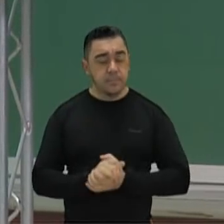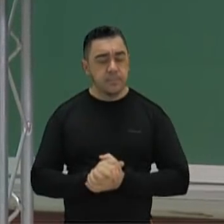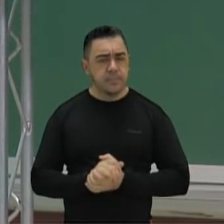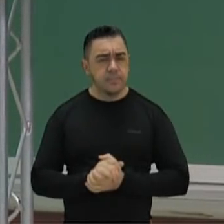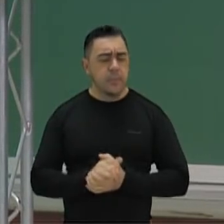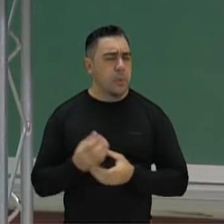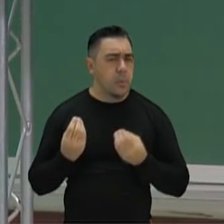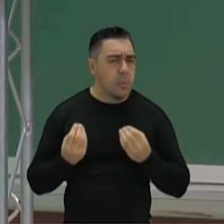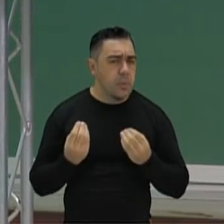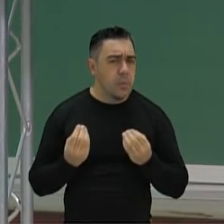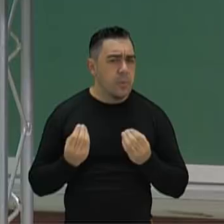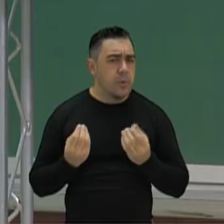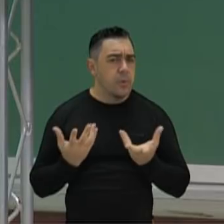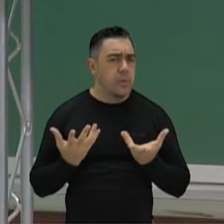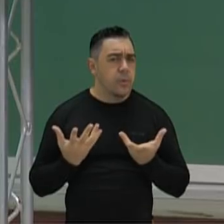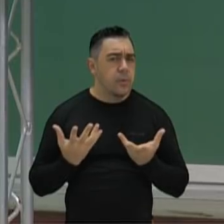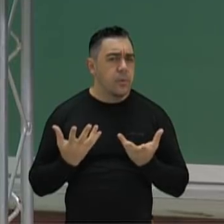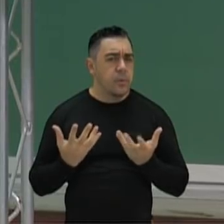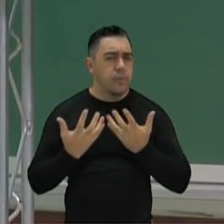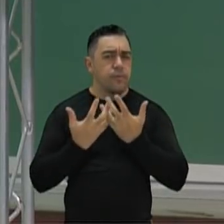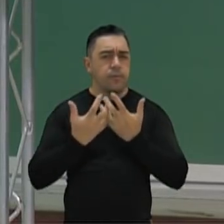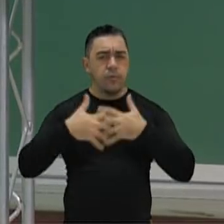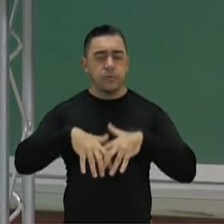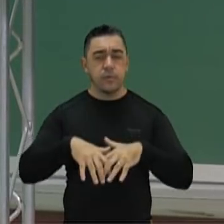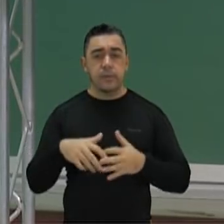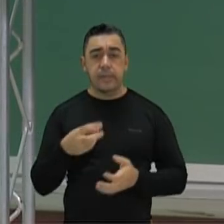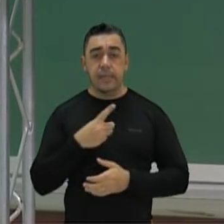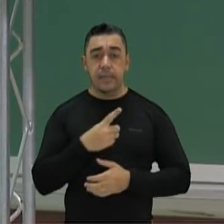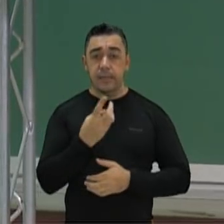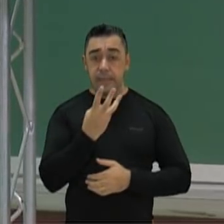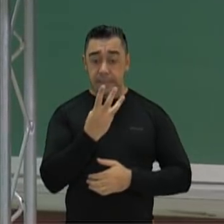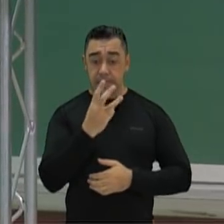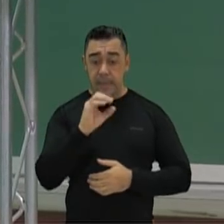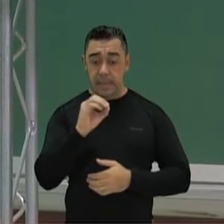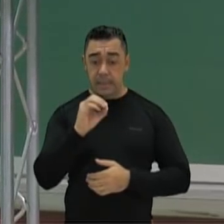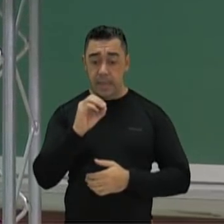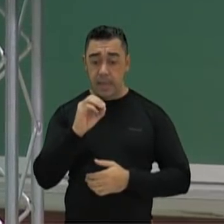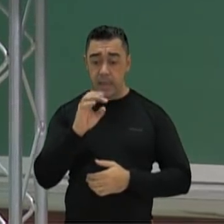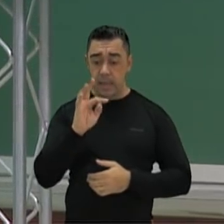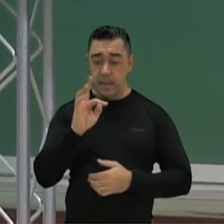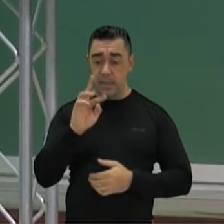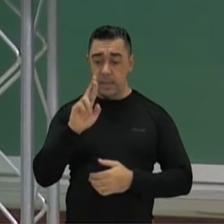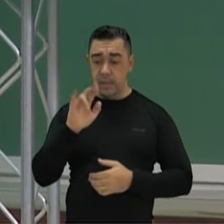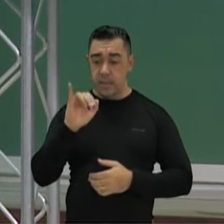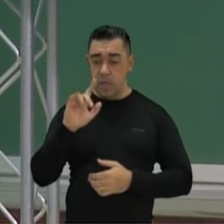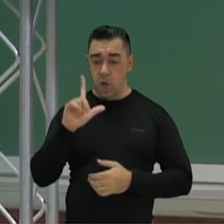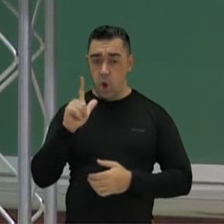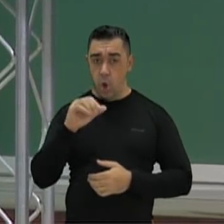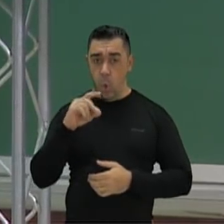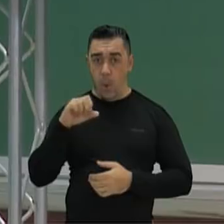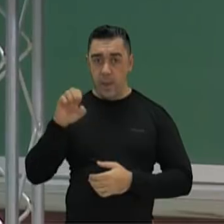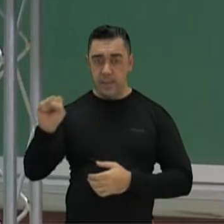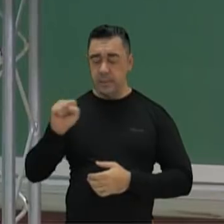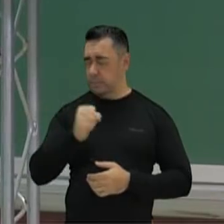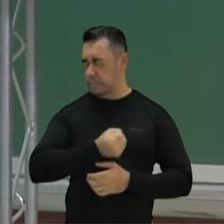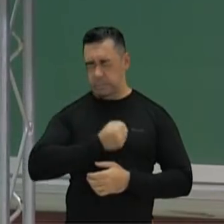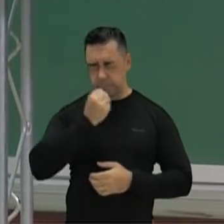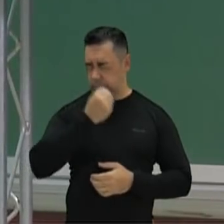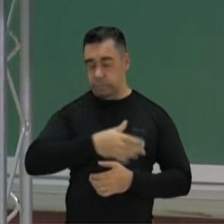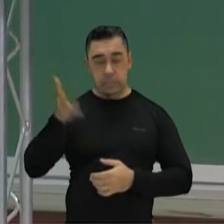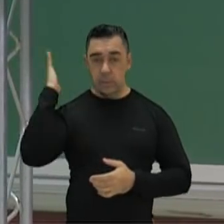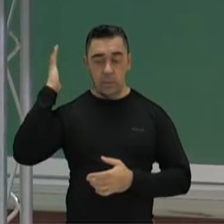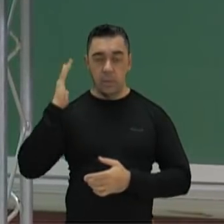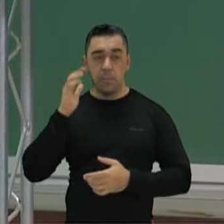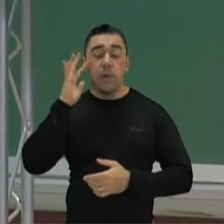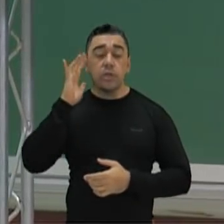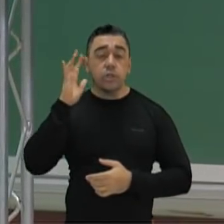O nosso corpo é formado por 30 trilhões de células. A gente nem sabe quanto é que é esse número, tão grande que ele é, né? Mas imagine todas